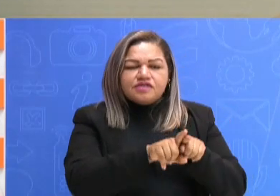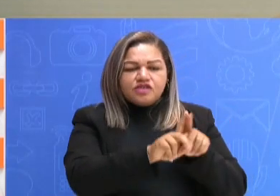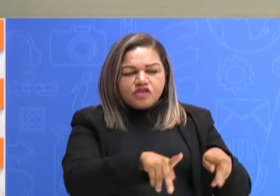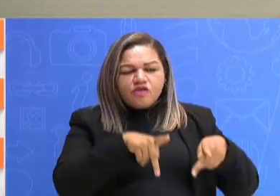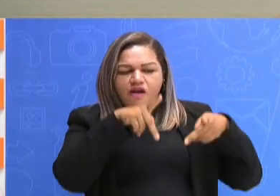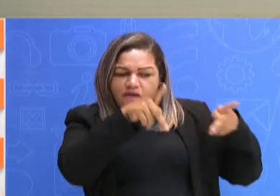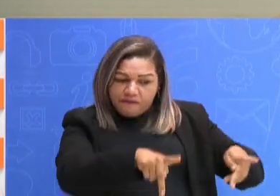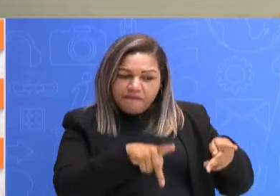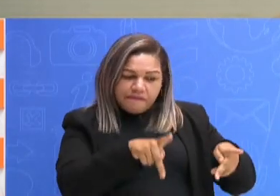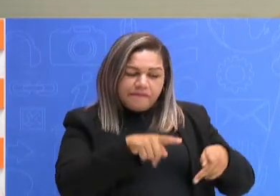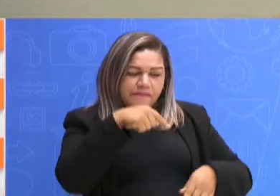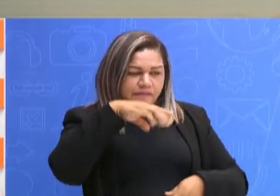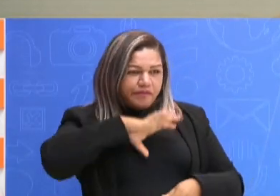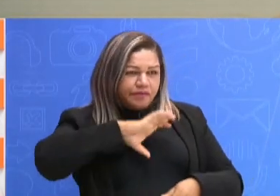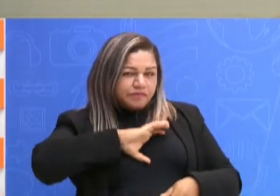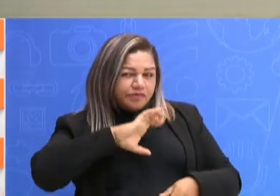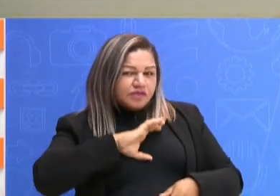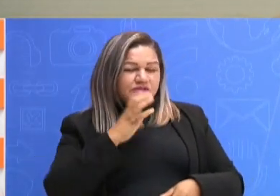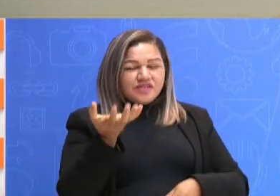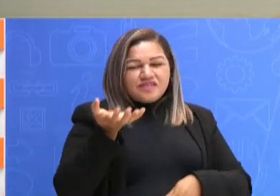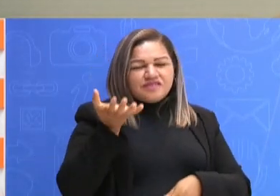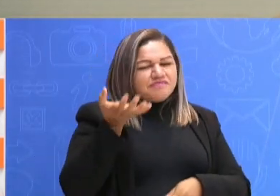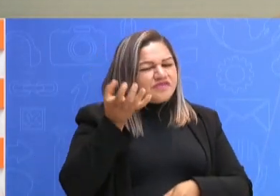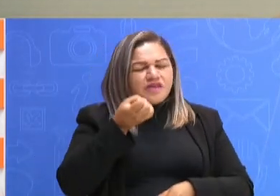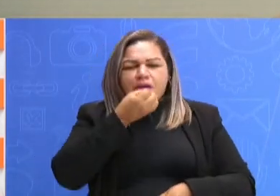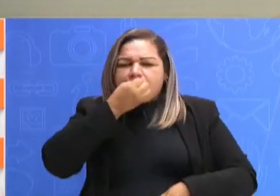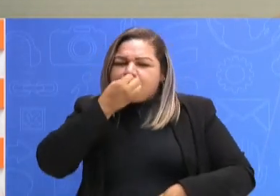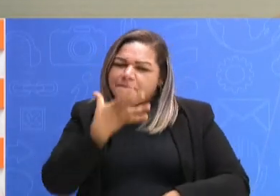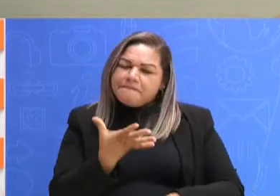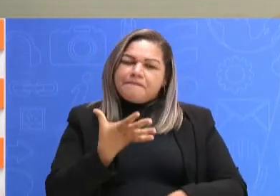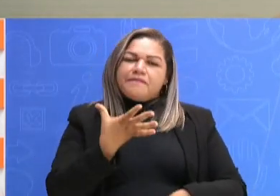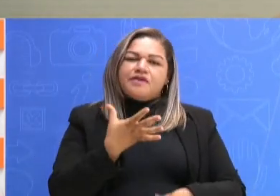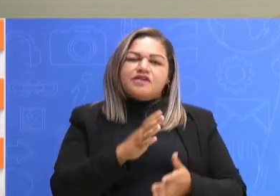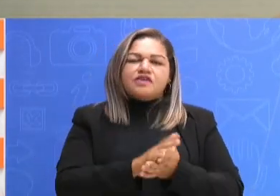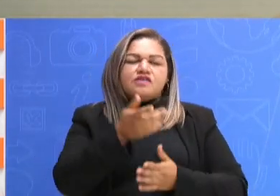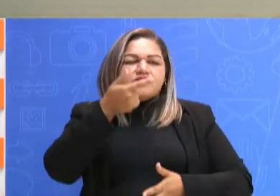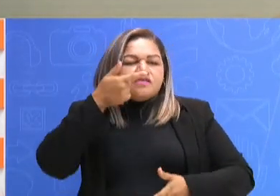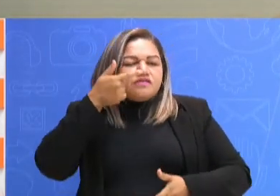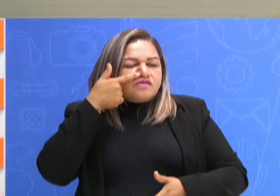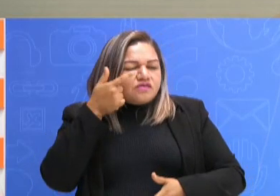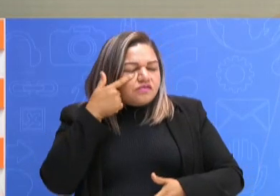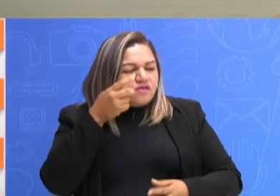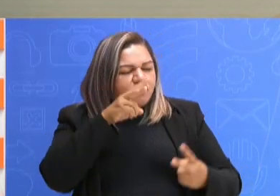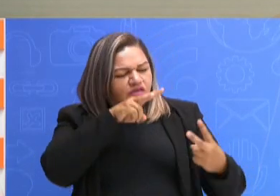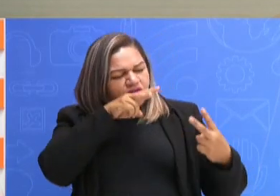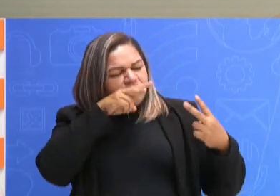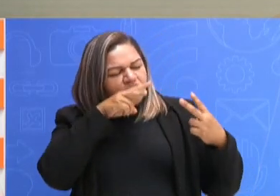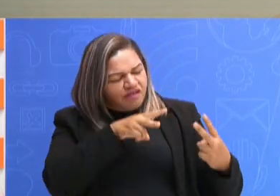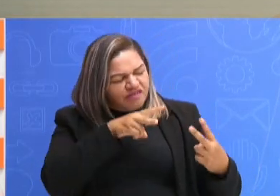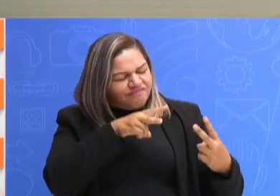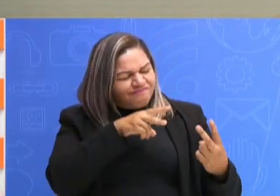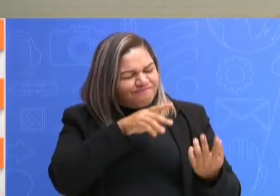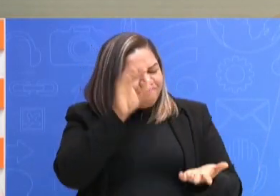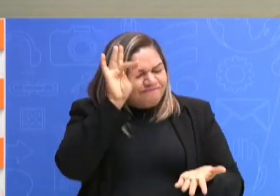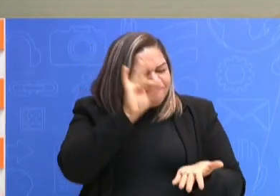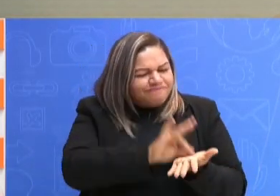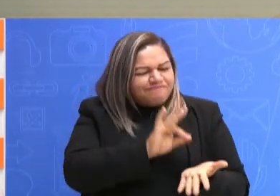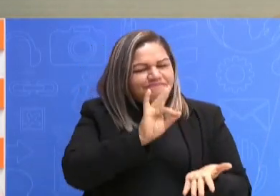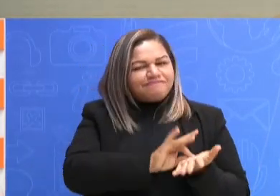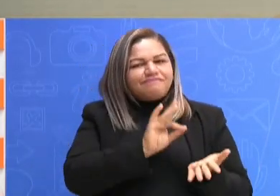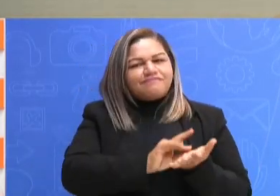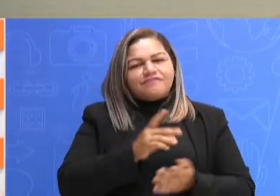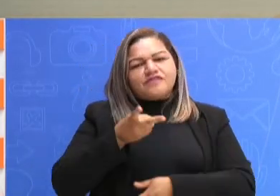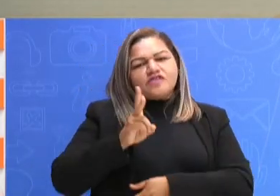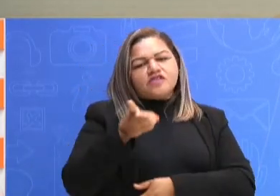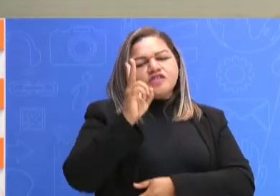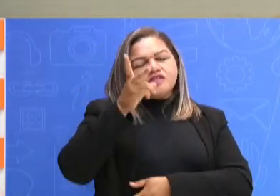população de Caxias que sempre me quis muito bem. E eu sempre olhei nos olhos de forma verdadeira.